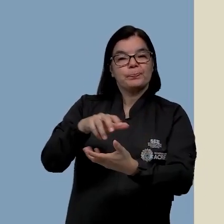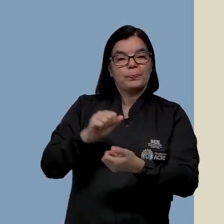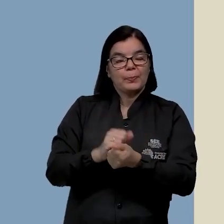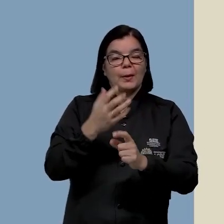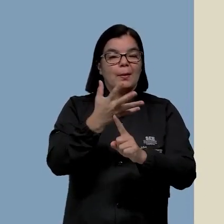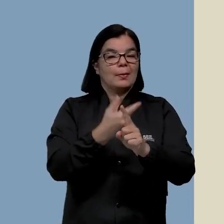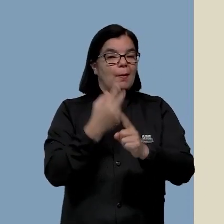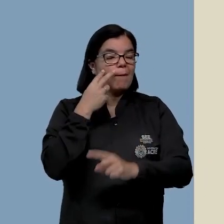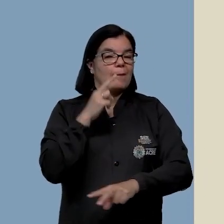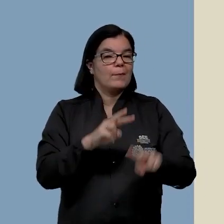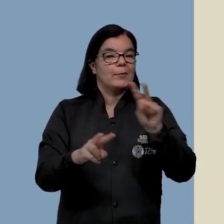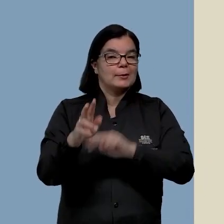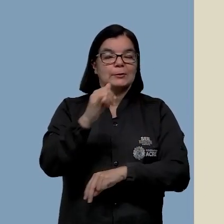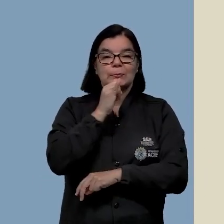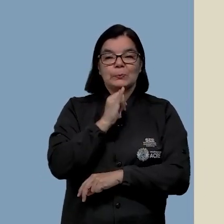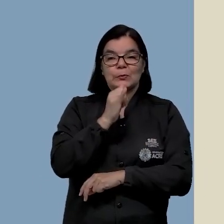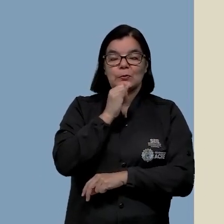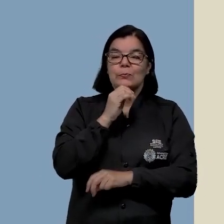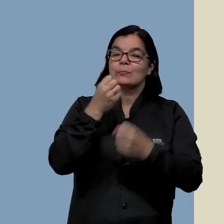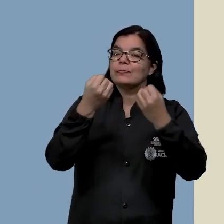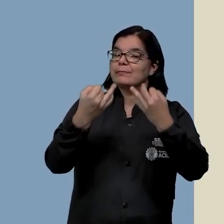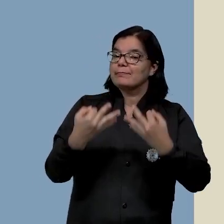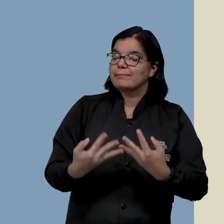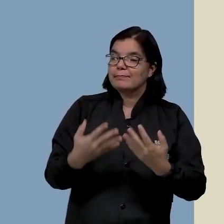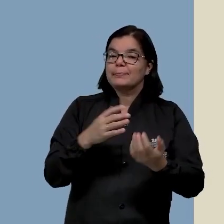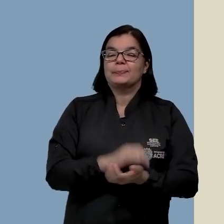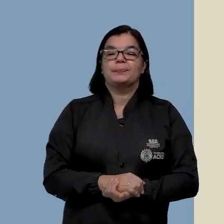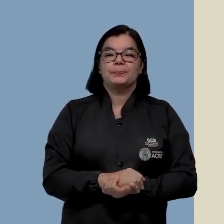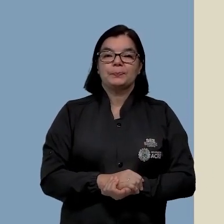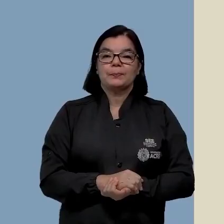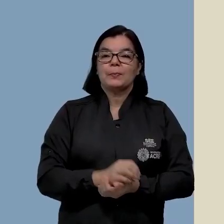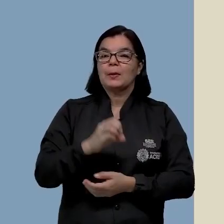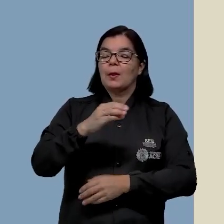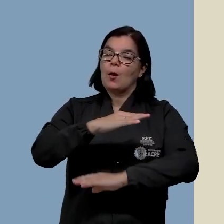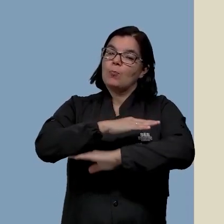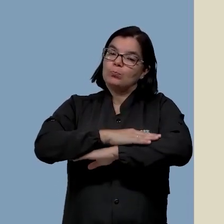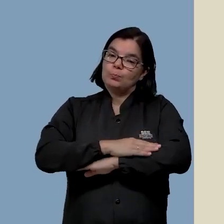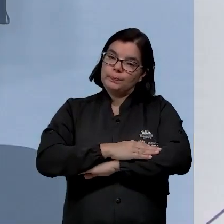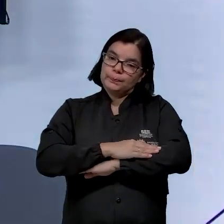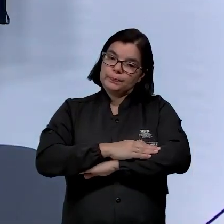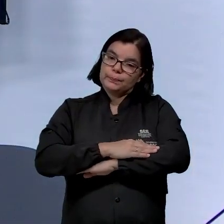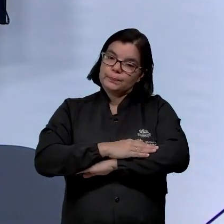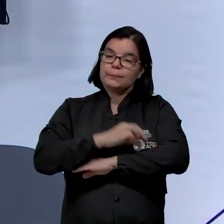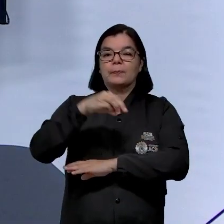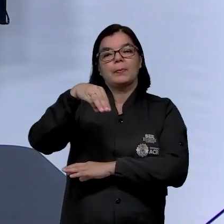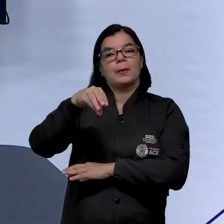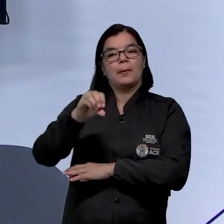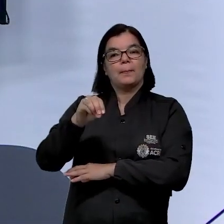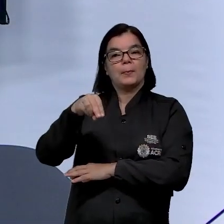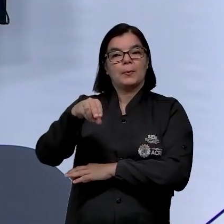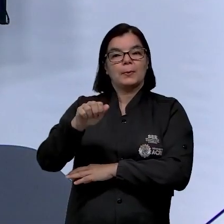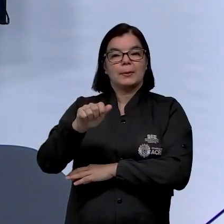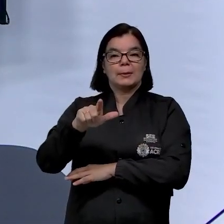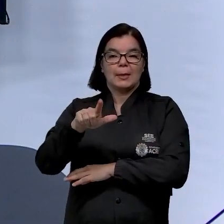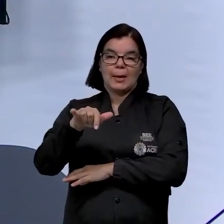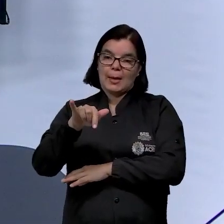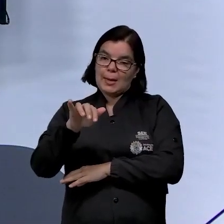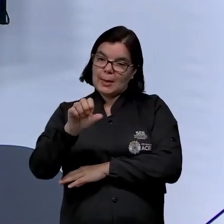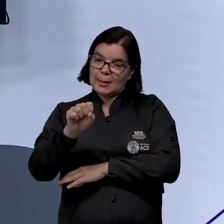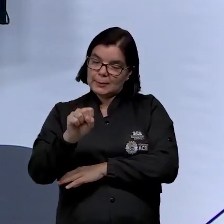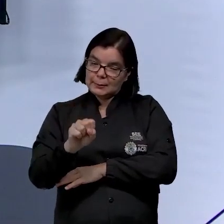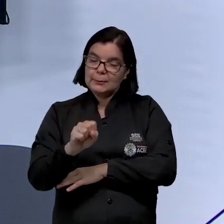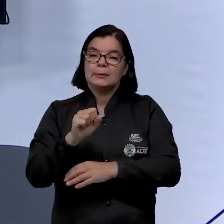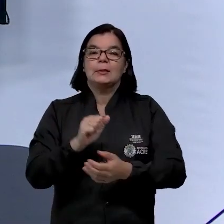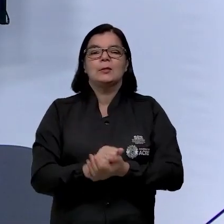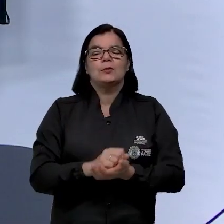artes visuais, por exemplo, nós podemos falar da obra Mona Lisa, né, que a gente vê Mona Lisa feita intervenções